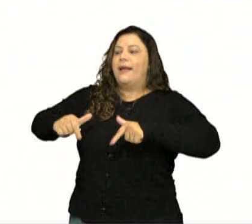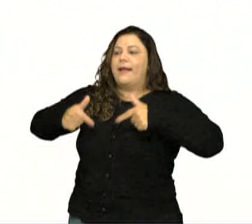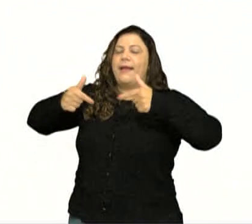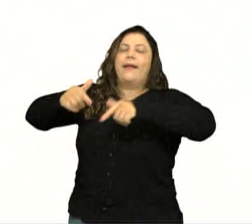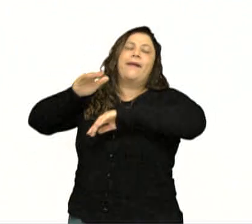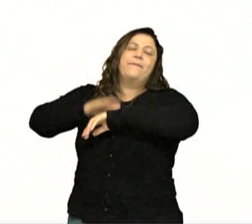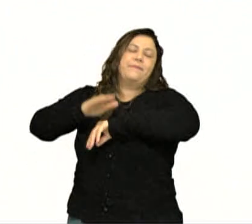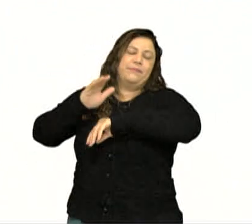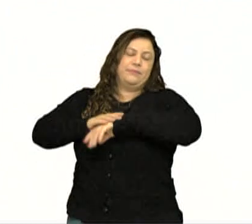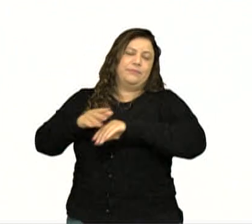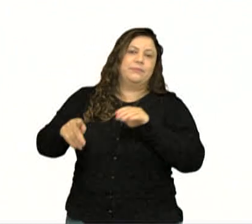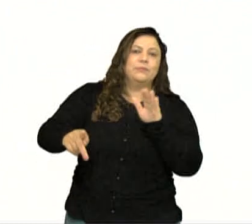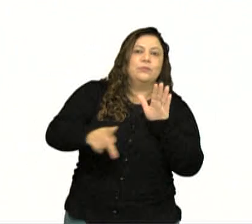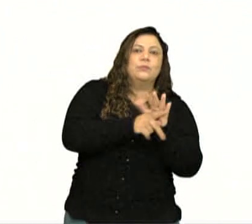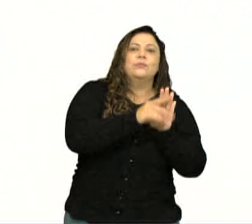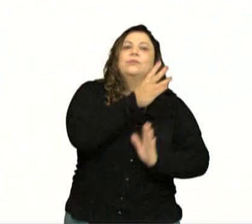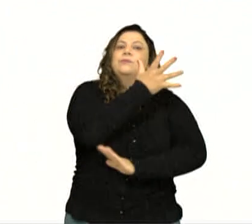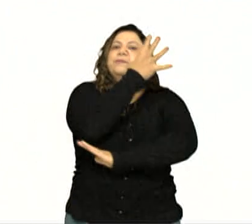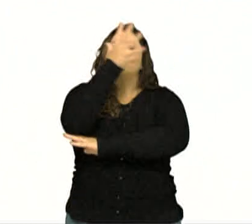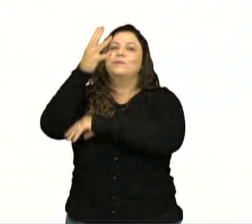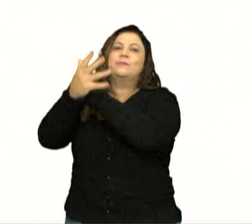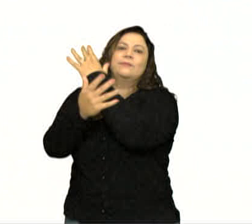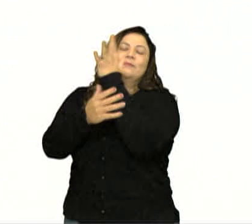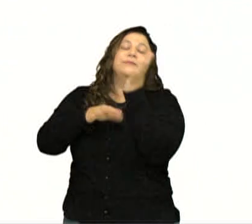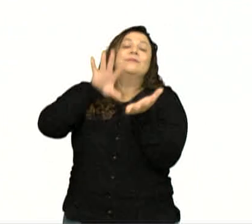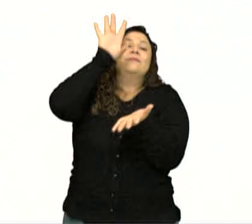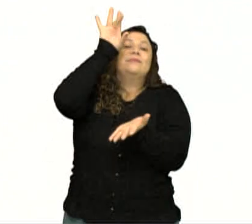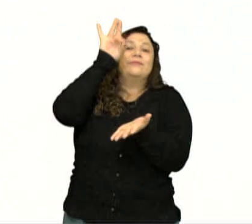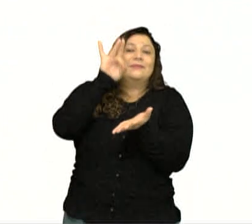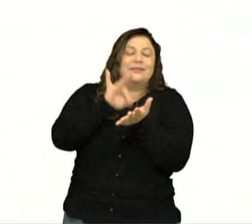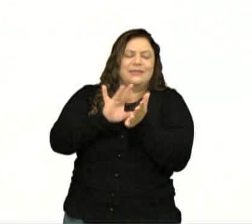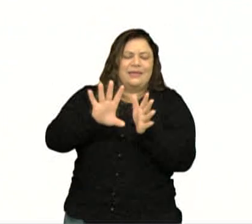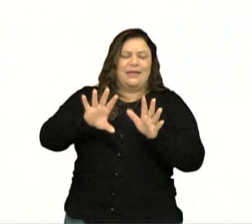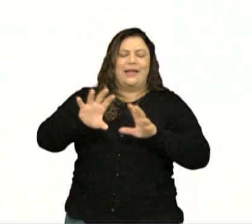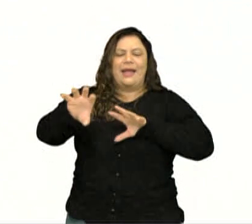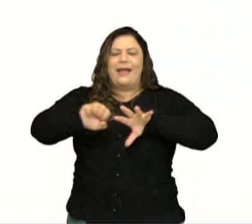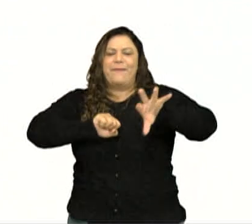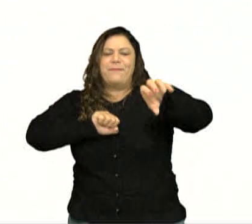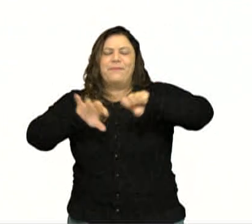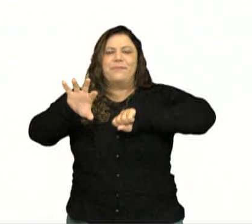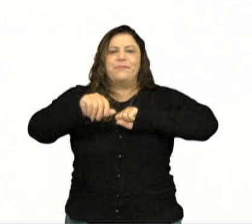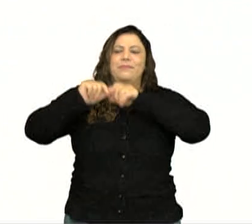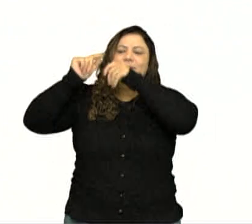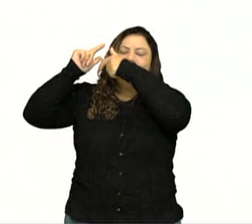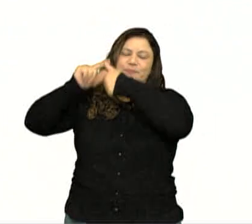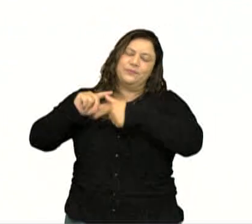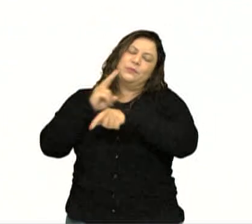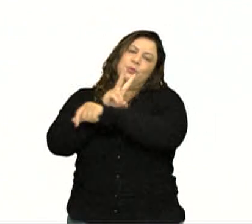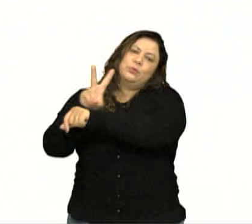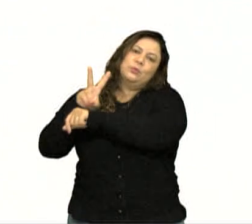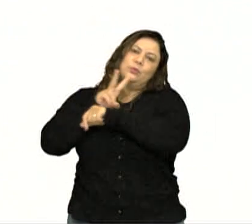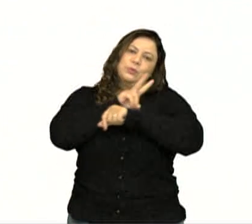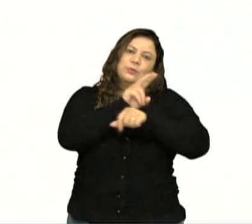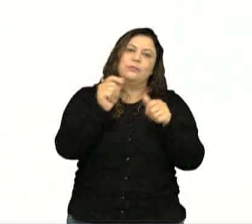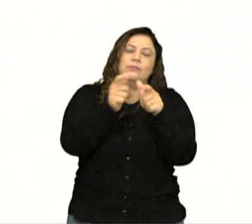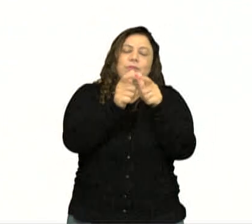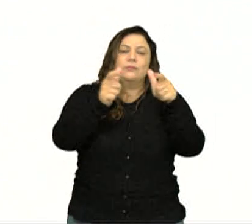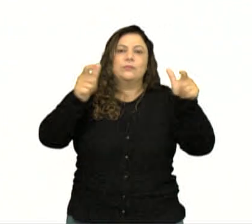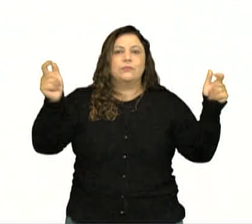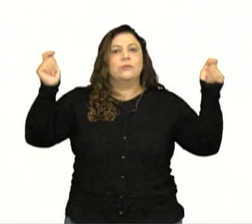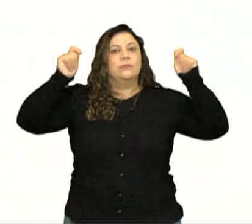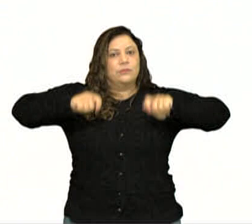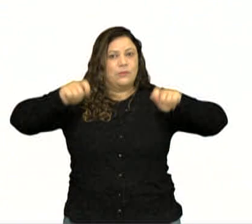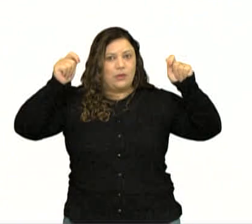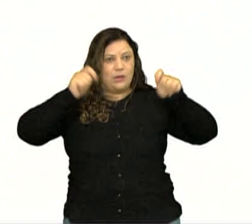conforme a própria natureza, de forma a garantir, a buscar a conservação e ampliação de nossa